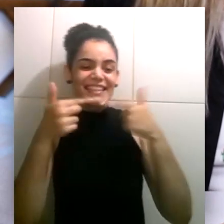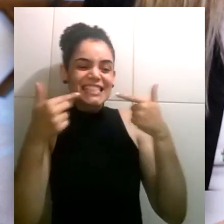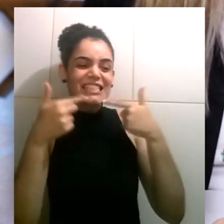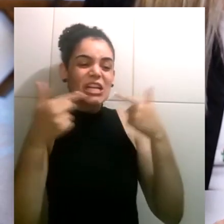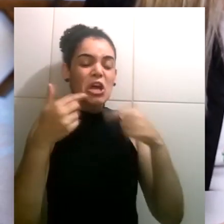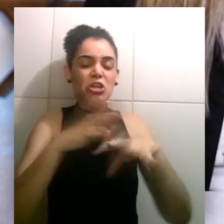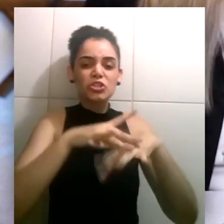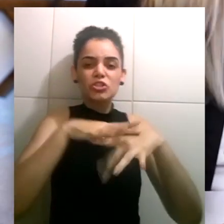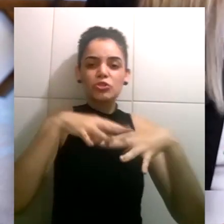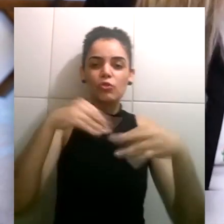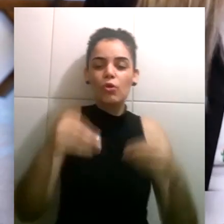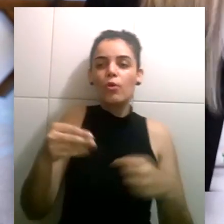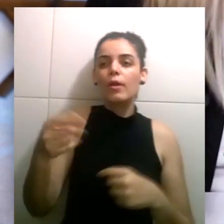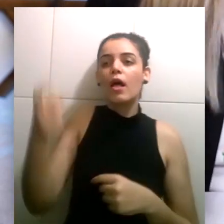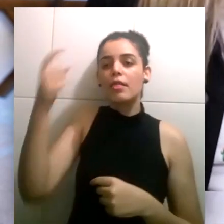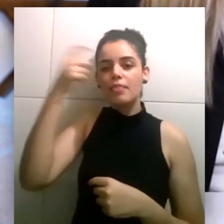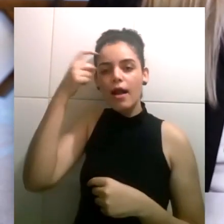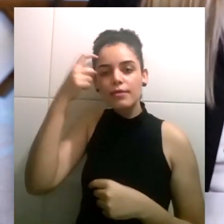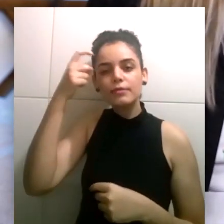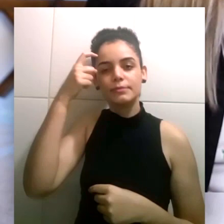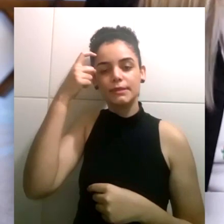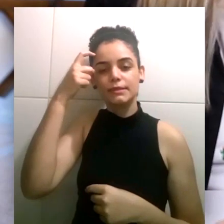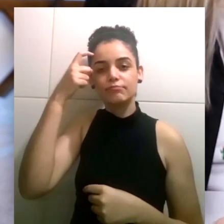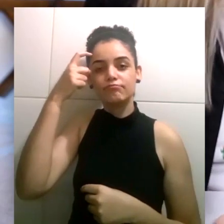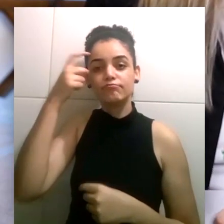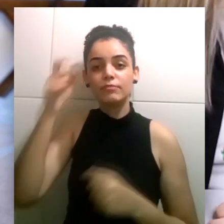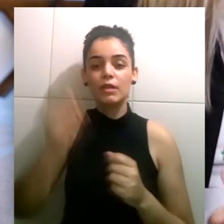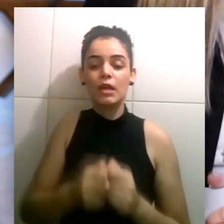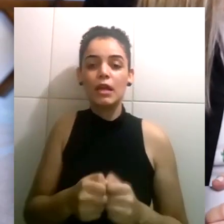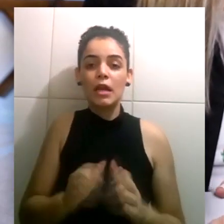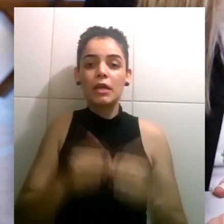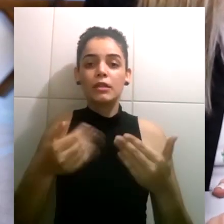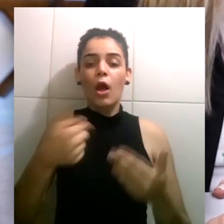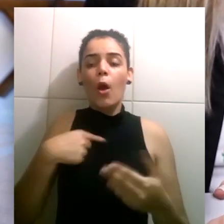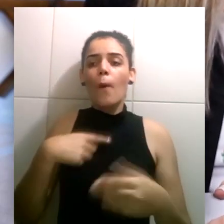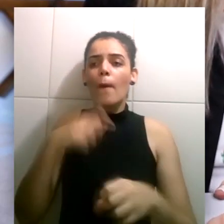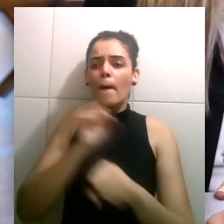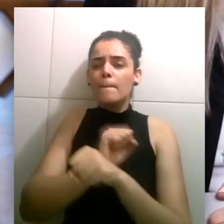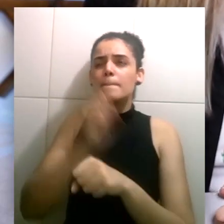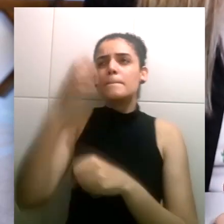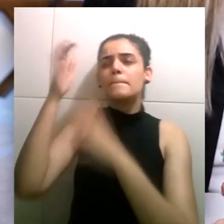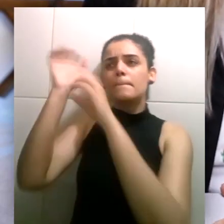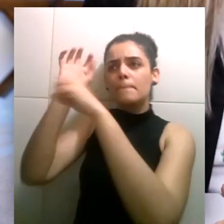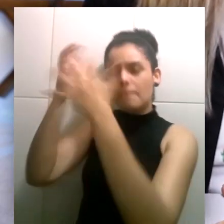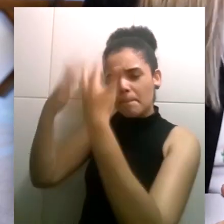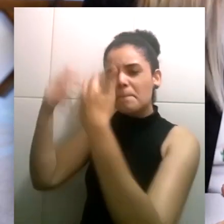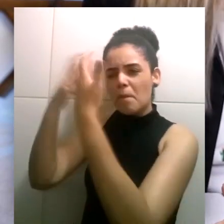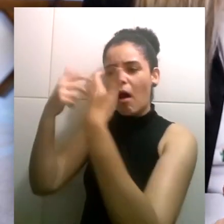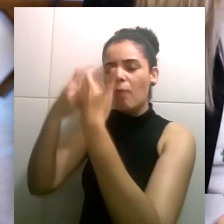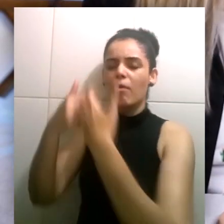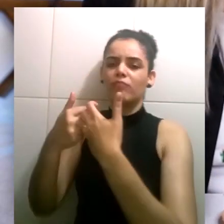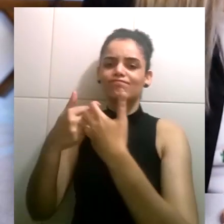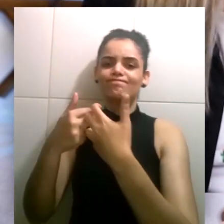o riso cura tantas coisas no cérebro. Mas pensei nessa questão da depressão porque o isolamento